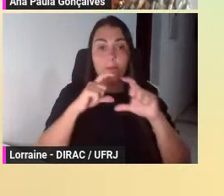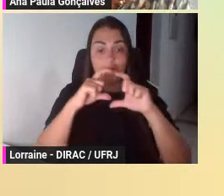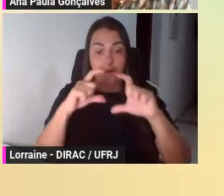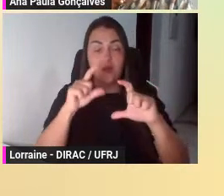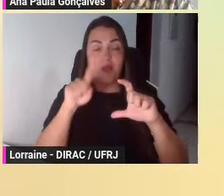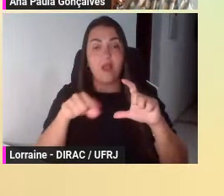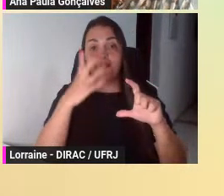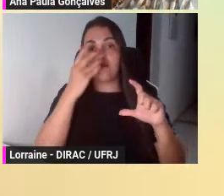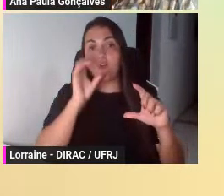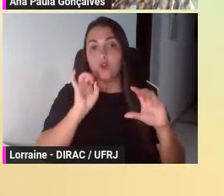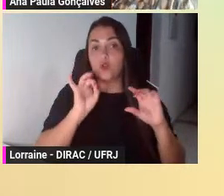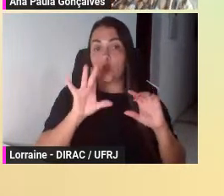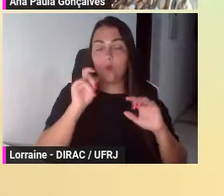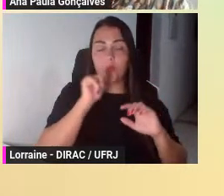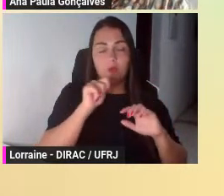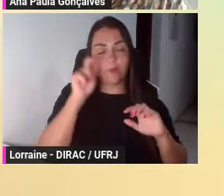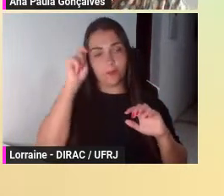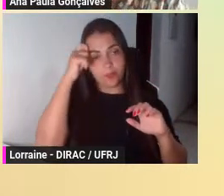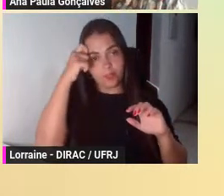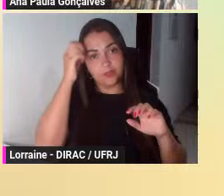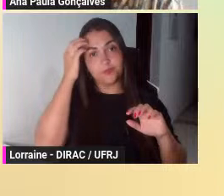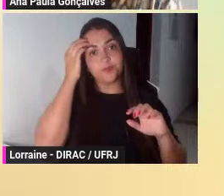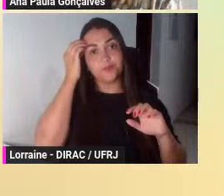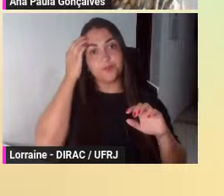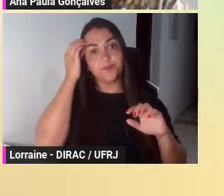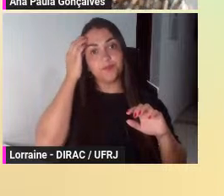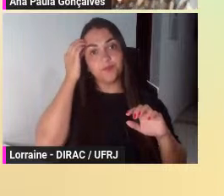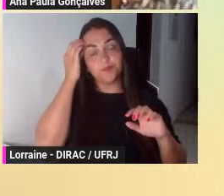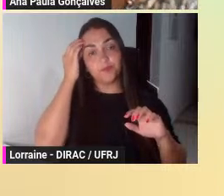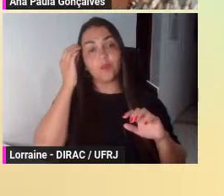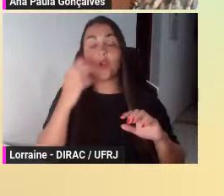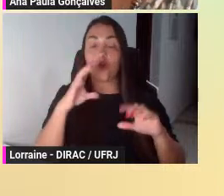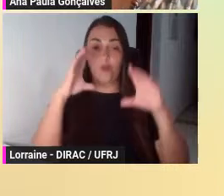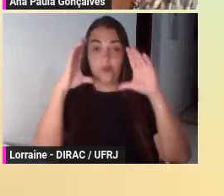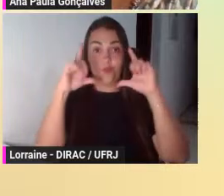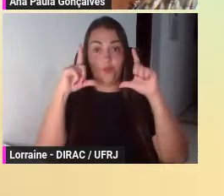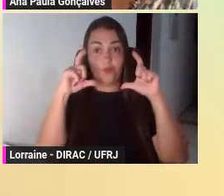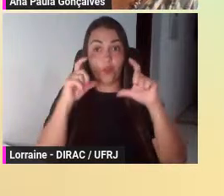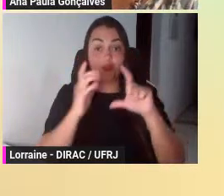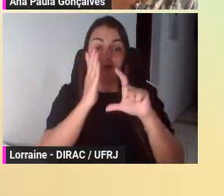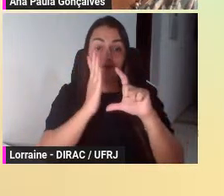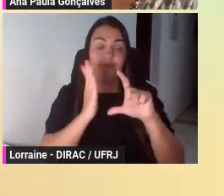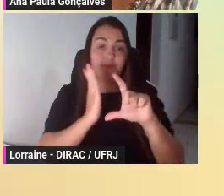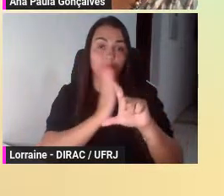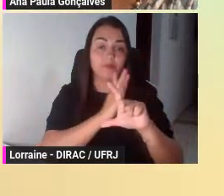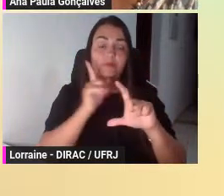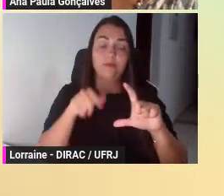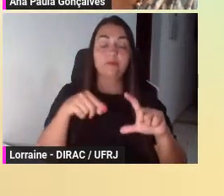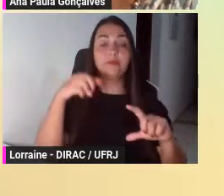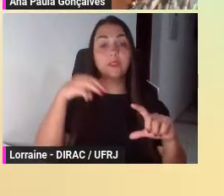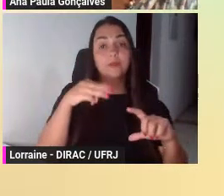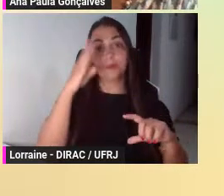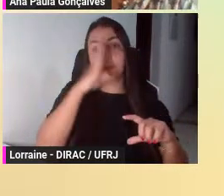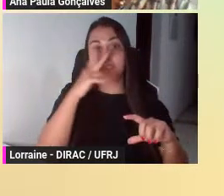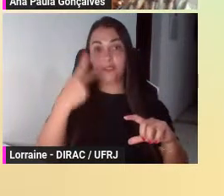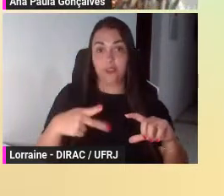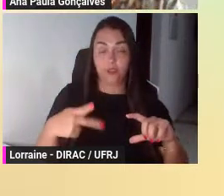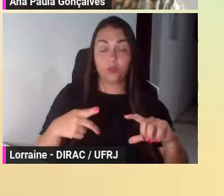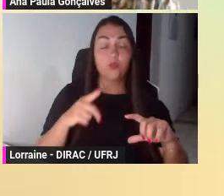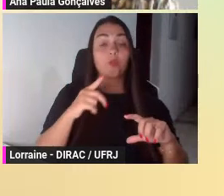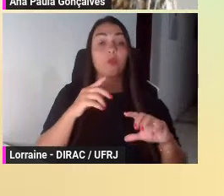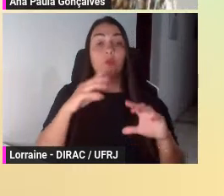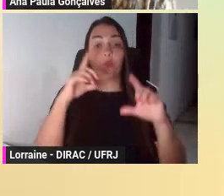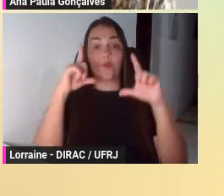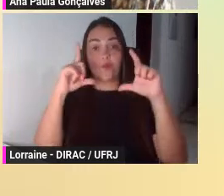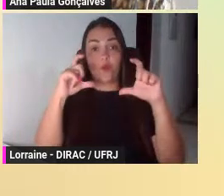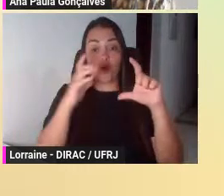pretas. Da metade da foto para a esquerda são mulheres pretas matemáticas brasileiras. Da metade da foto para a